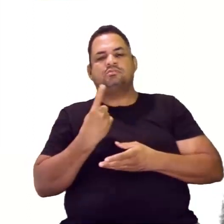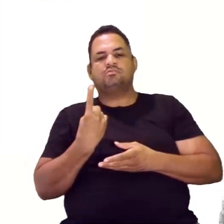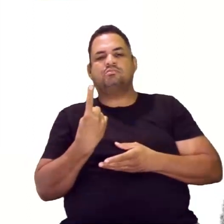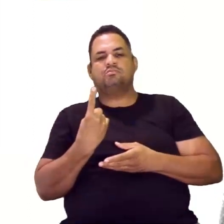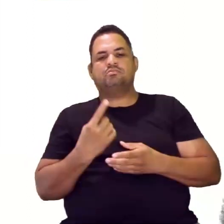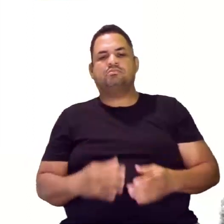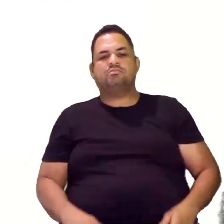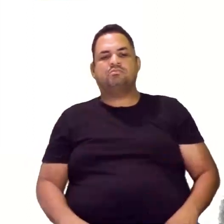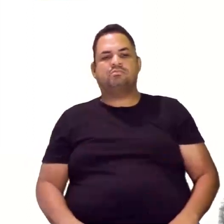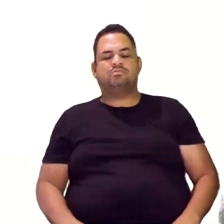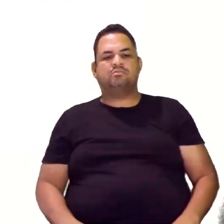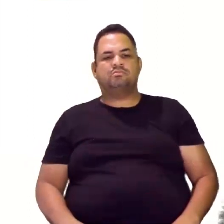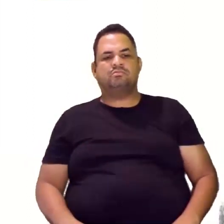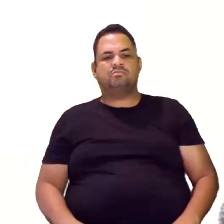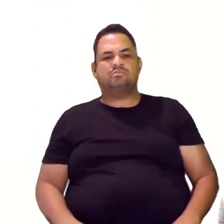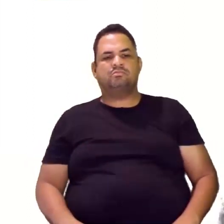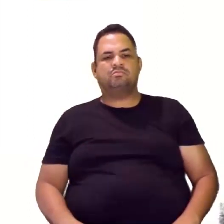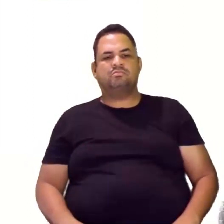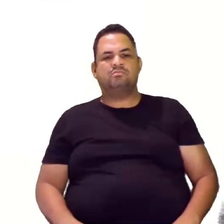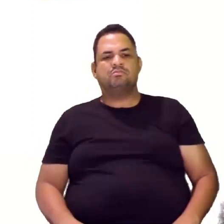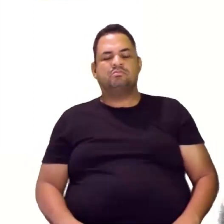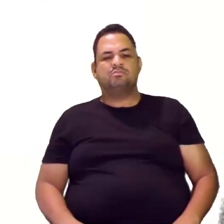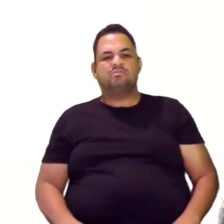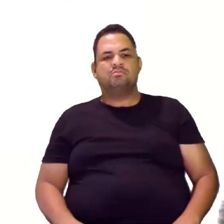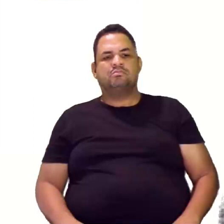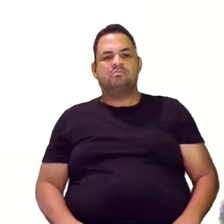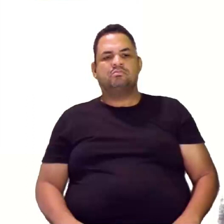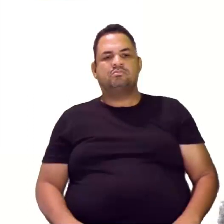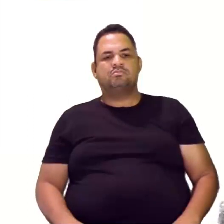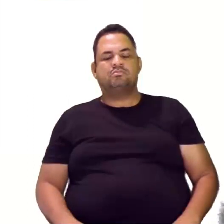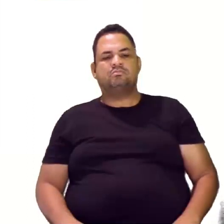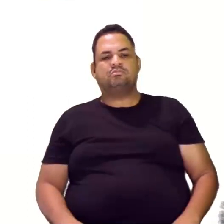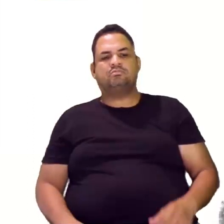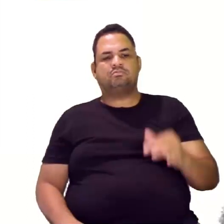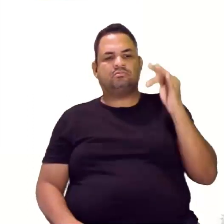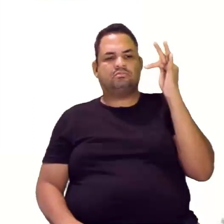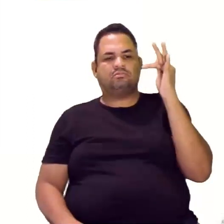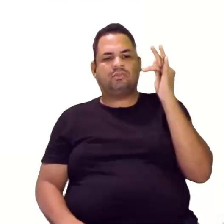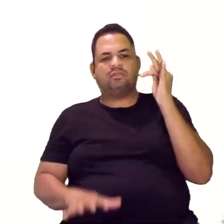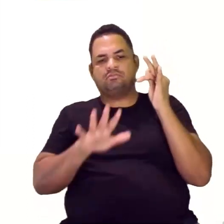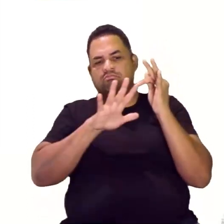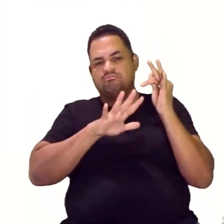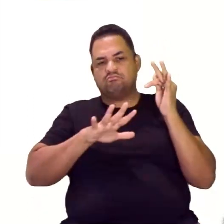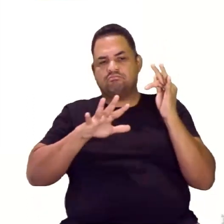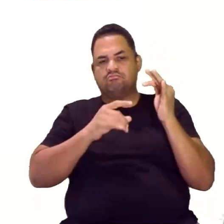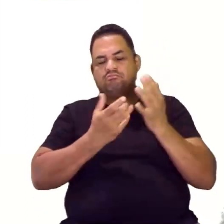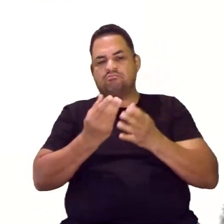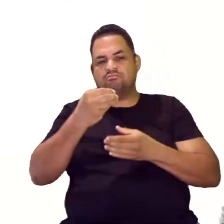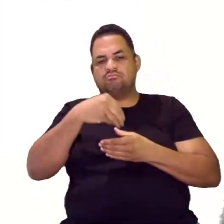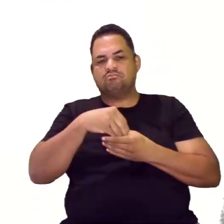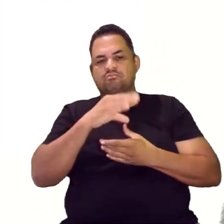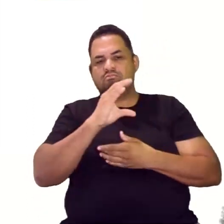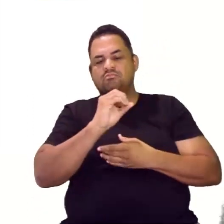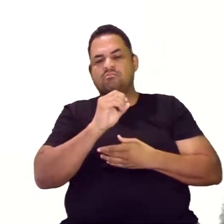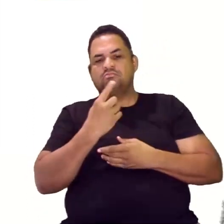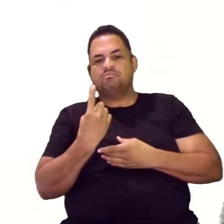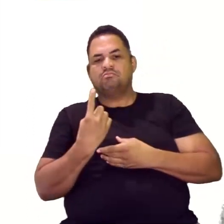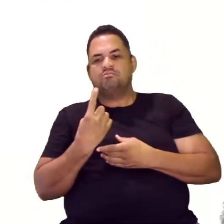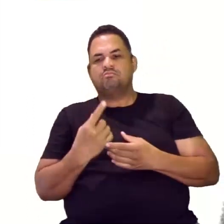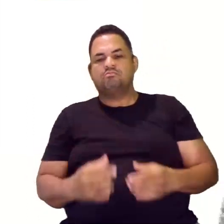cadê? Sim, também. É, né? A né? função é... Menor que zero para aquele X pertencente ali entre 0 e 1,